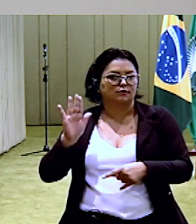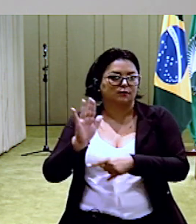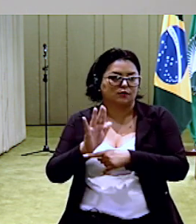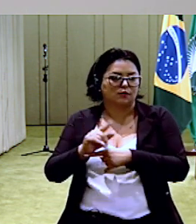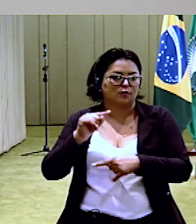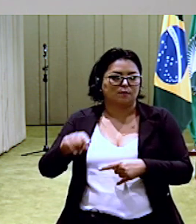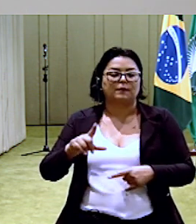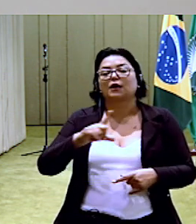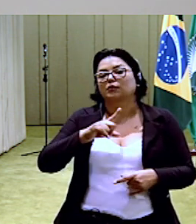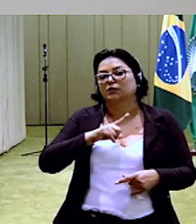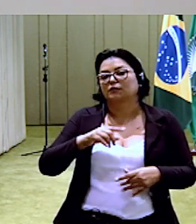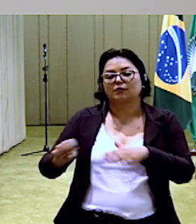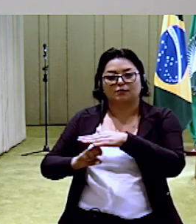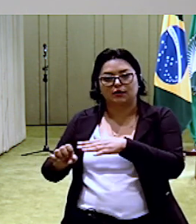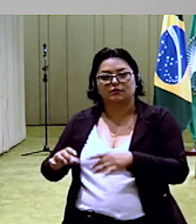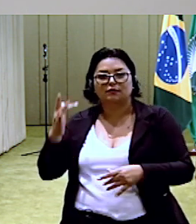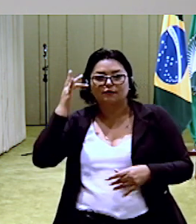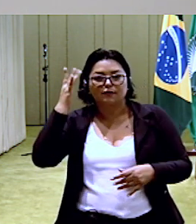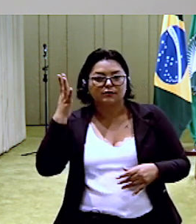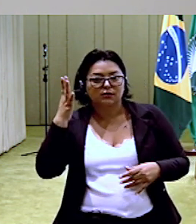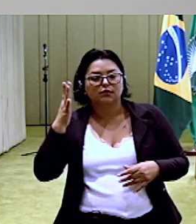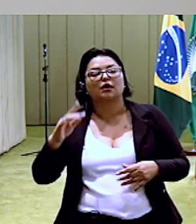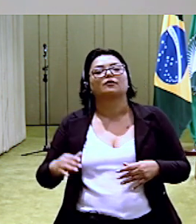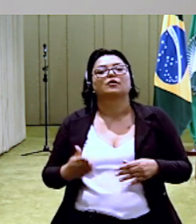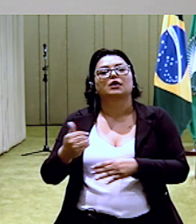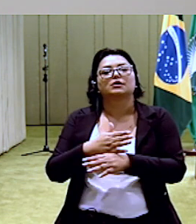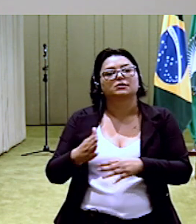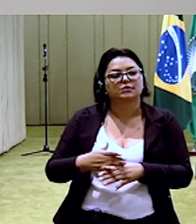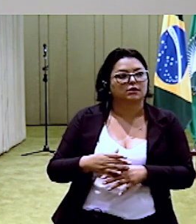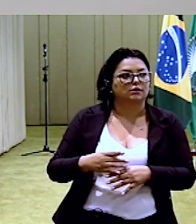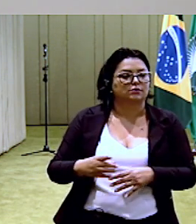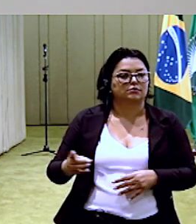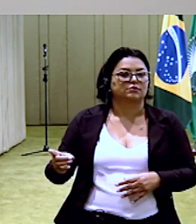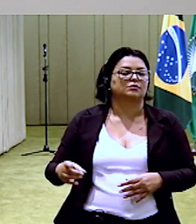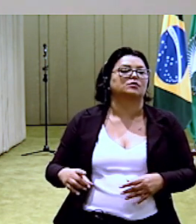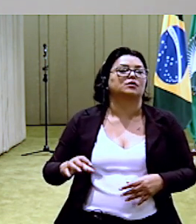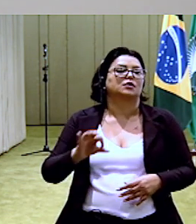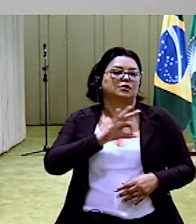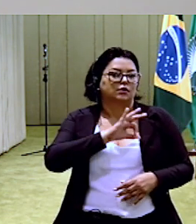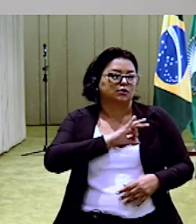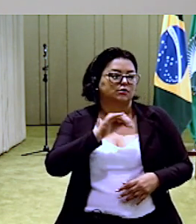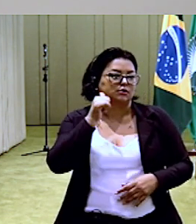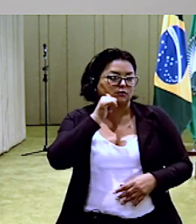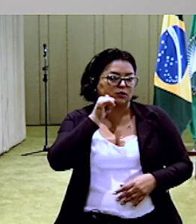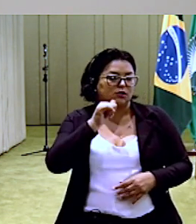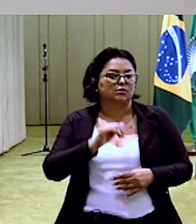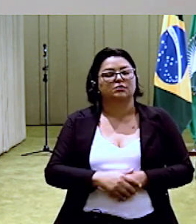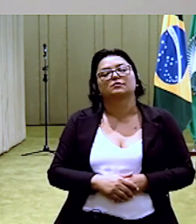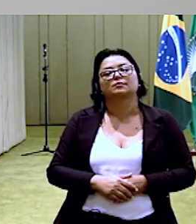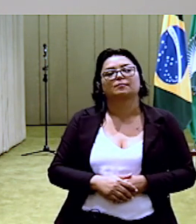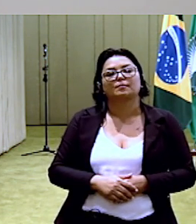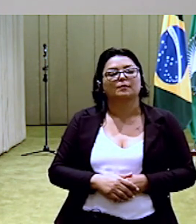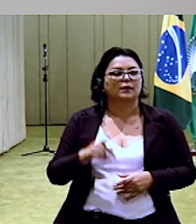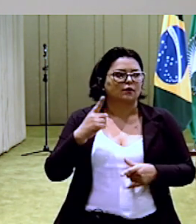conectava, facilitava o acesso nas delegacias das mulheres em determinados municípios. Isso